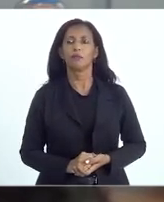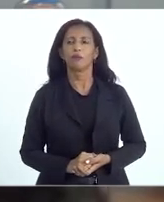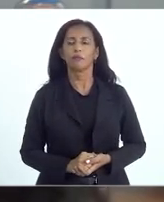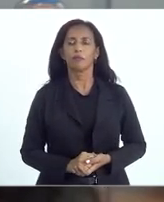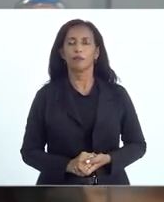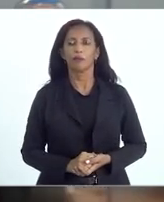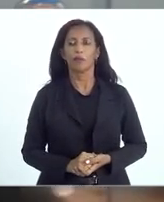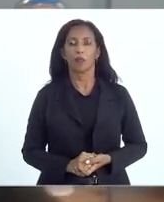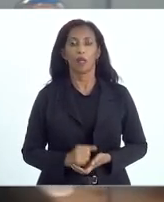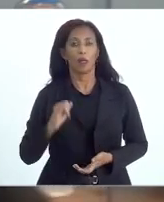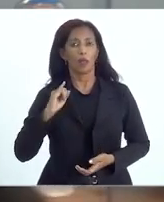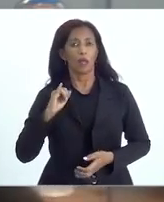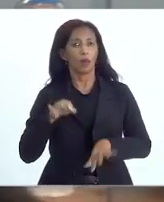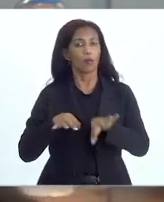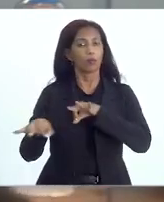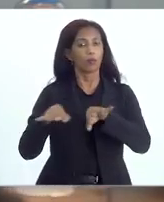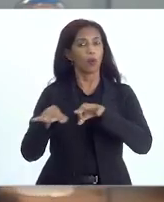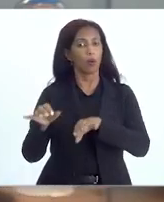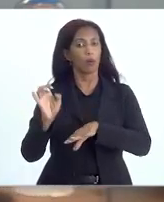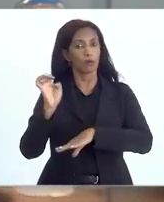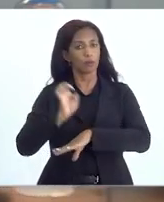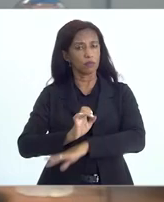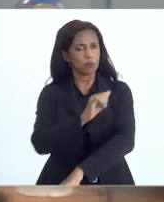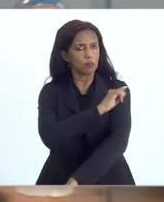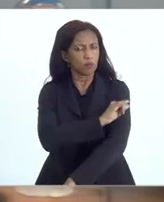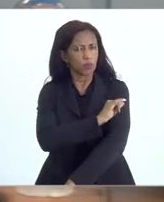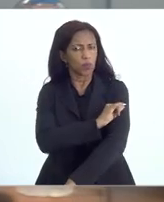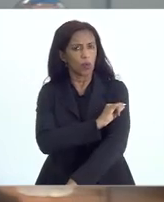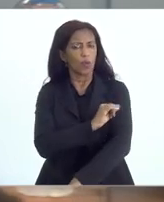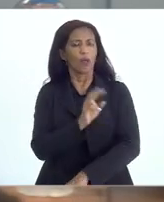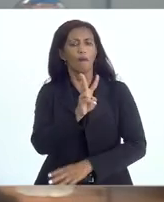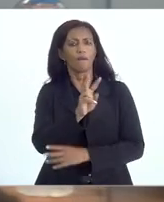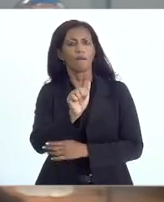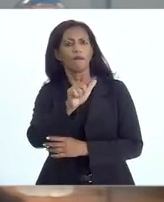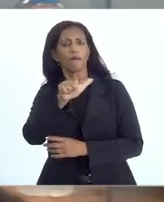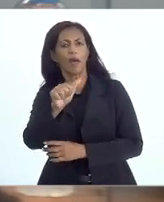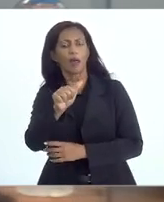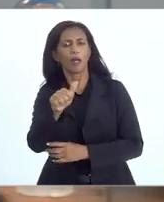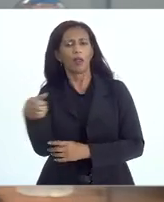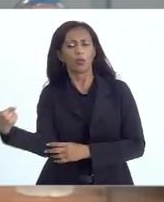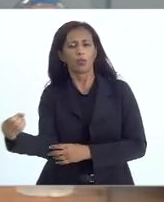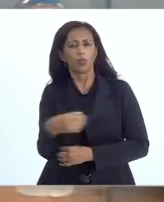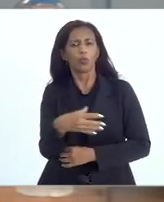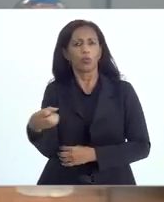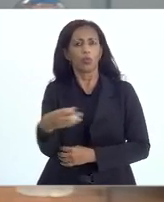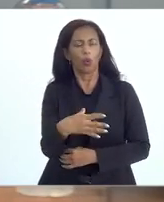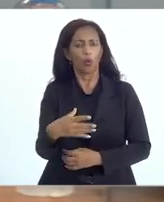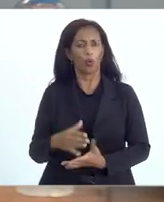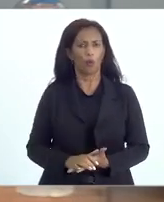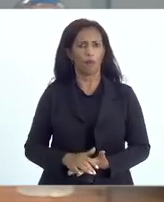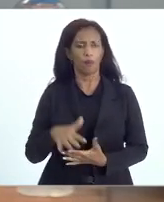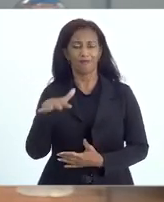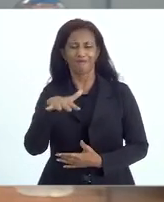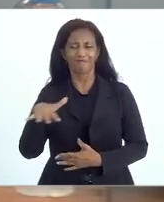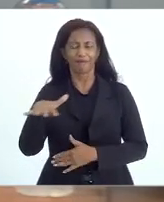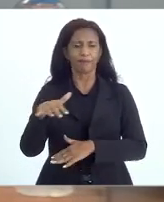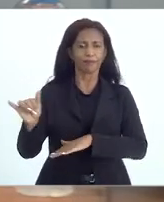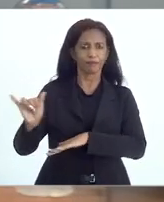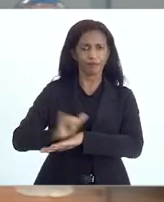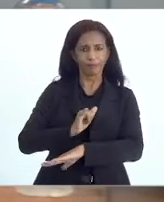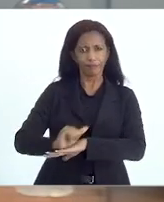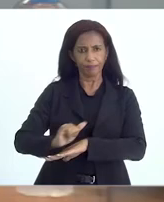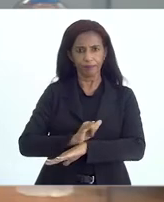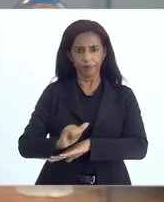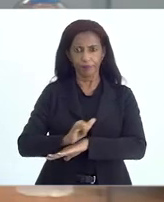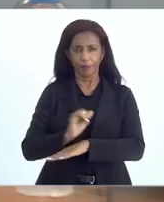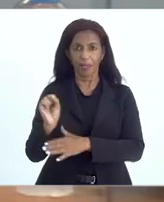recuperação a possibilidade do Rio de Janeiro repor as vagas e abrir vagas para áreas estratégicas do